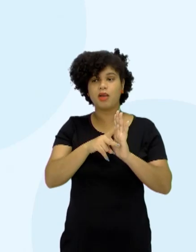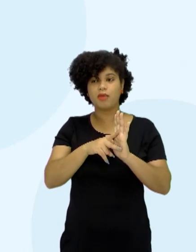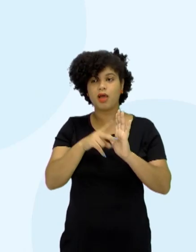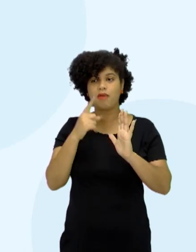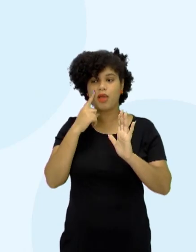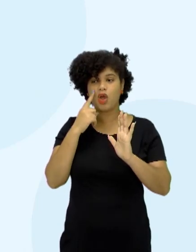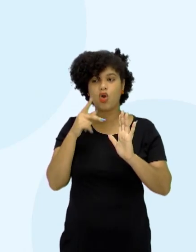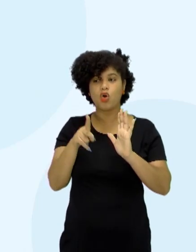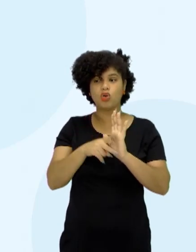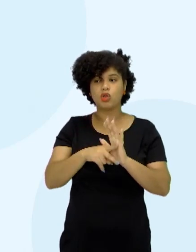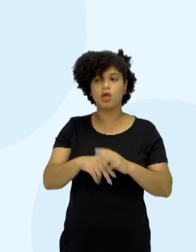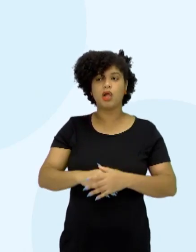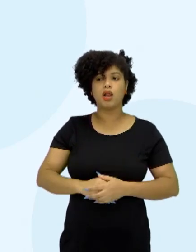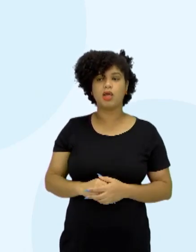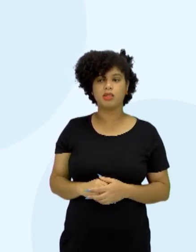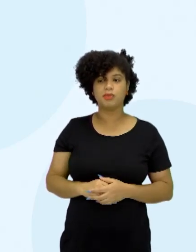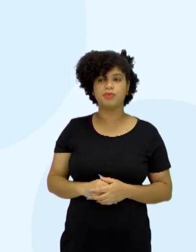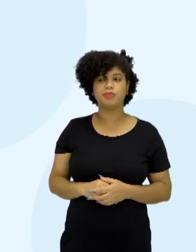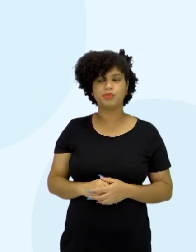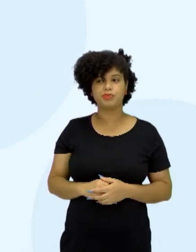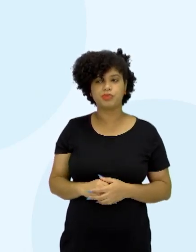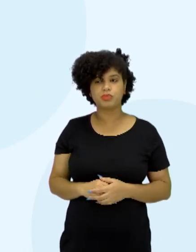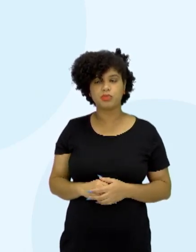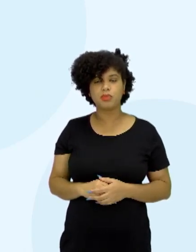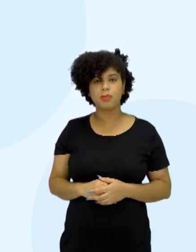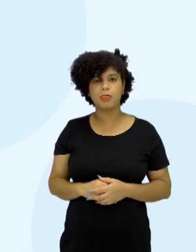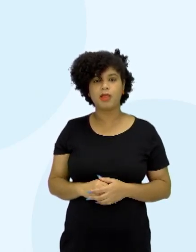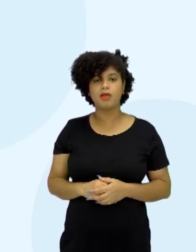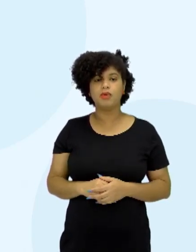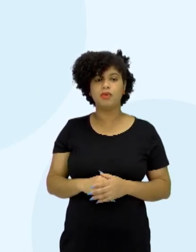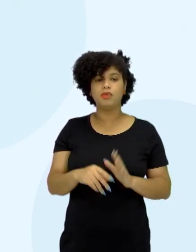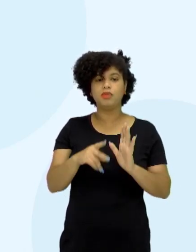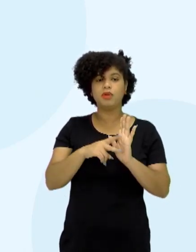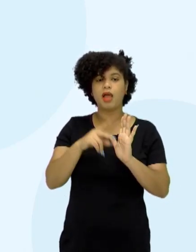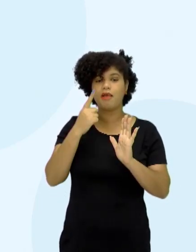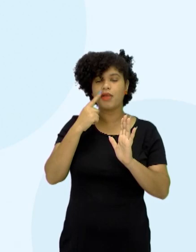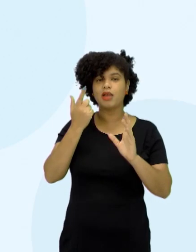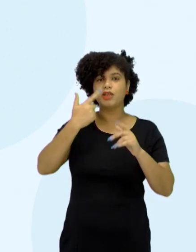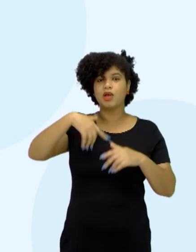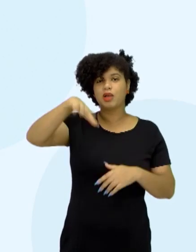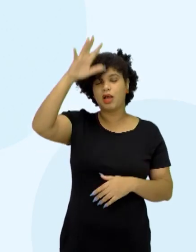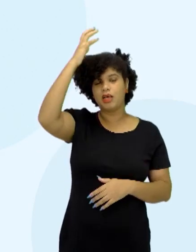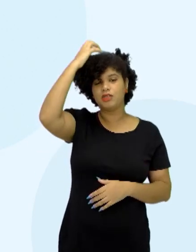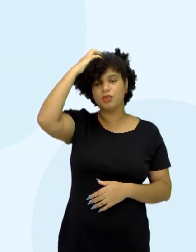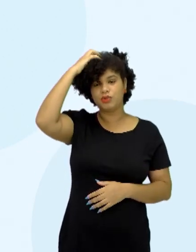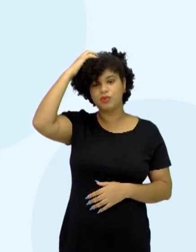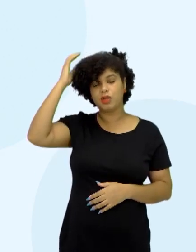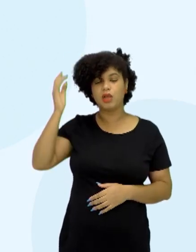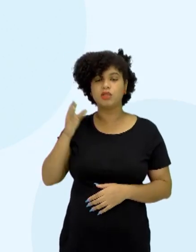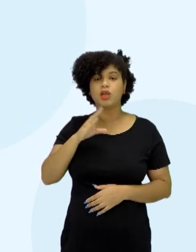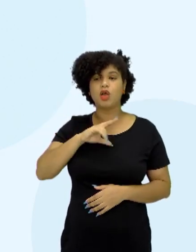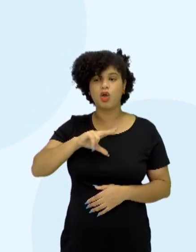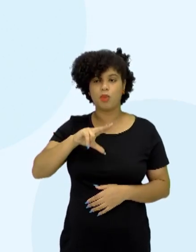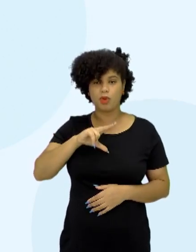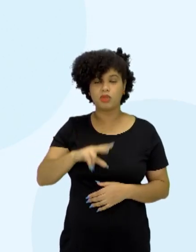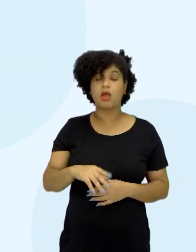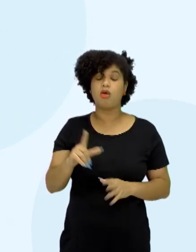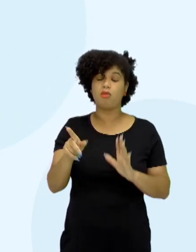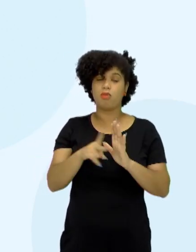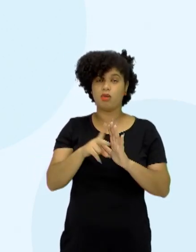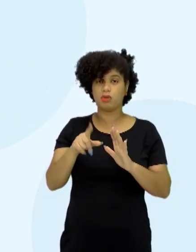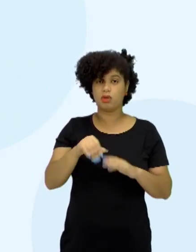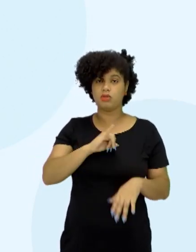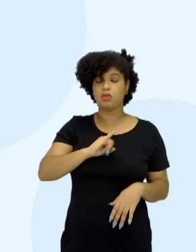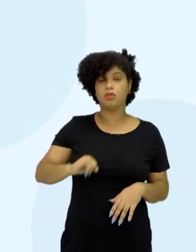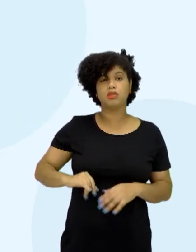o Pedro I. Ah, ele, é verdade. Entendeu? Só que ele não podia assumir a coroa de Portugal e, ao mesmo tempo, a coroa do Império do Brasil. Os dois,